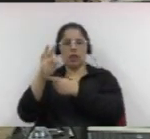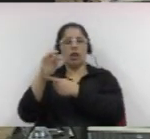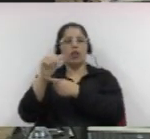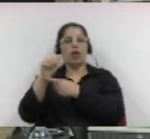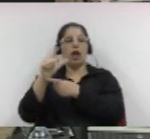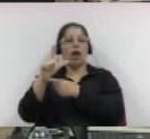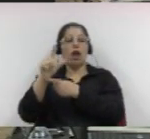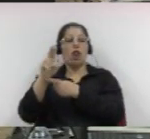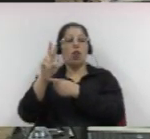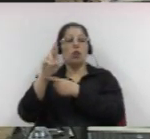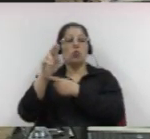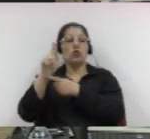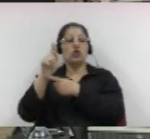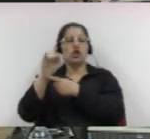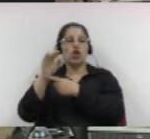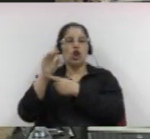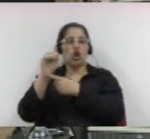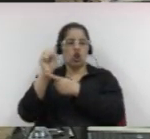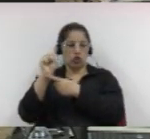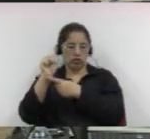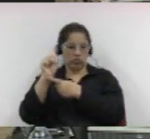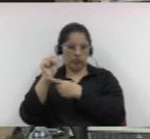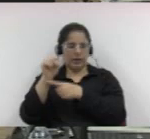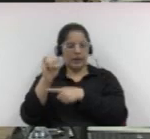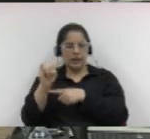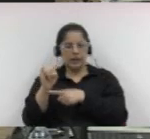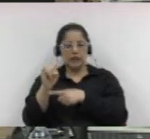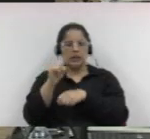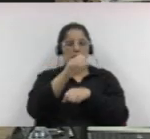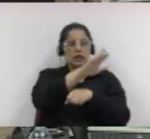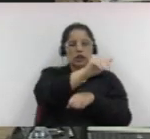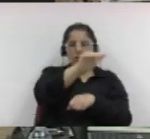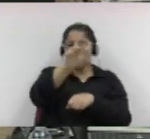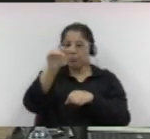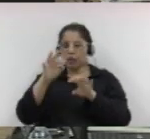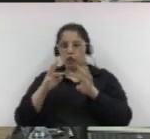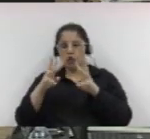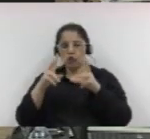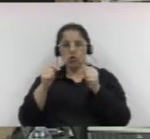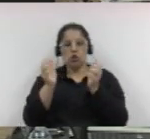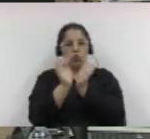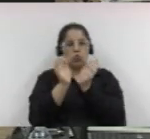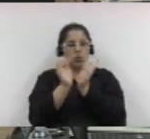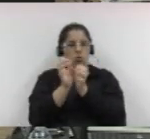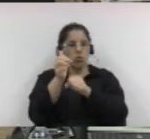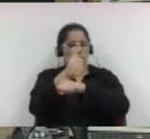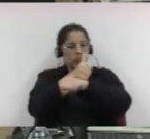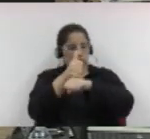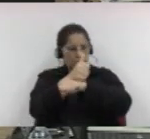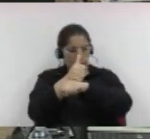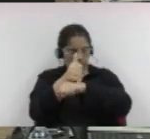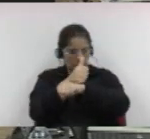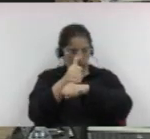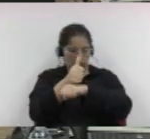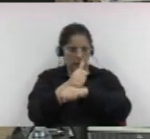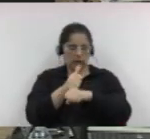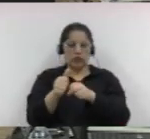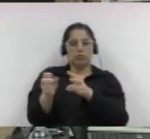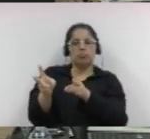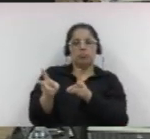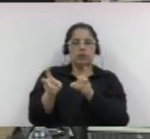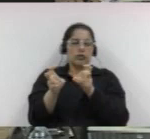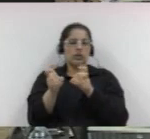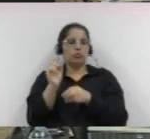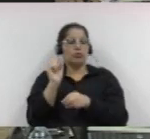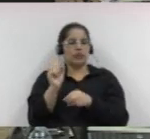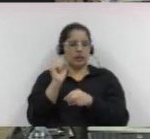trabalhadora, comércio, papelão e outras categorias, nós vamos perceber, construção civil, nós vamos perceber que nós temos